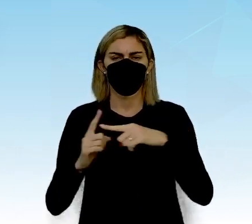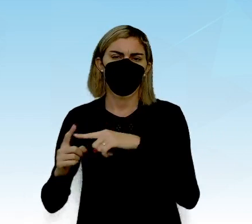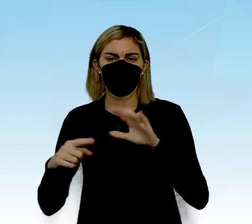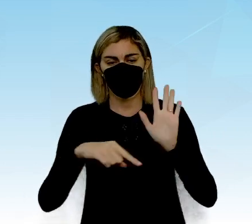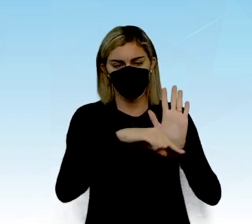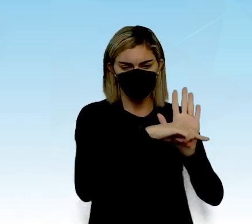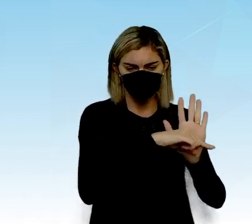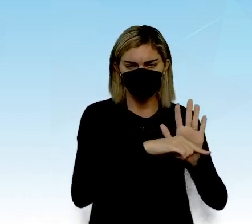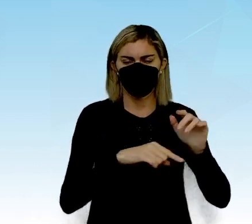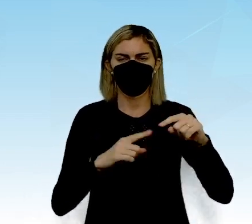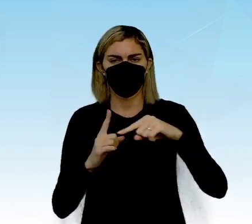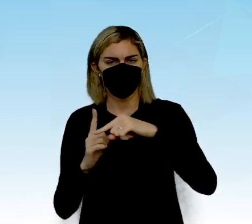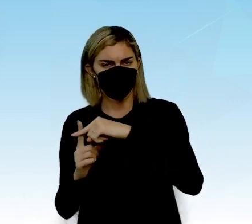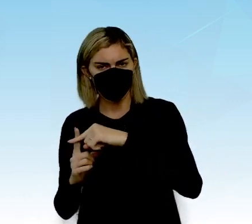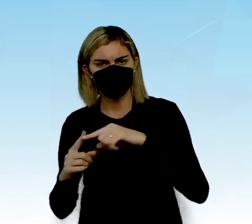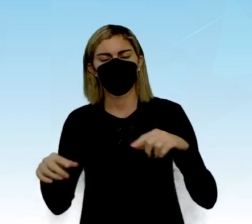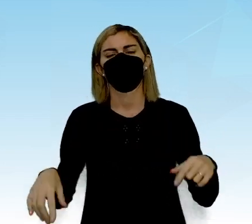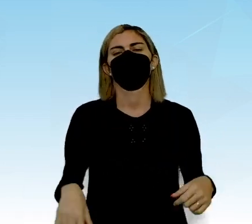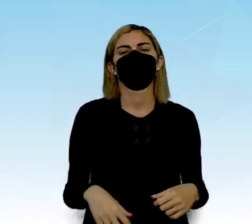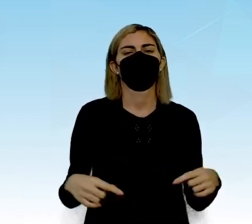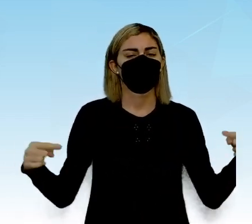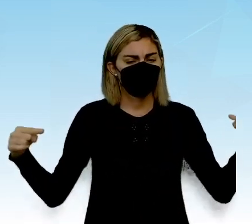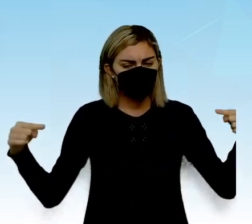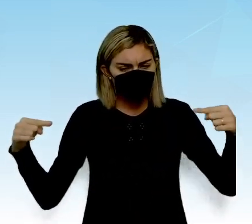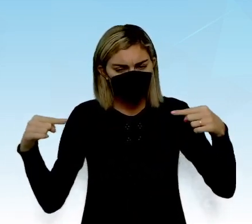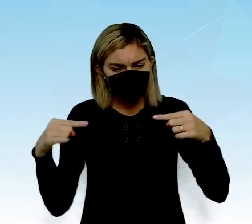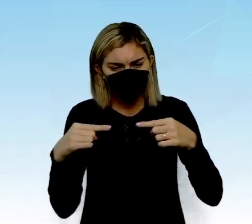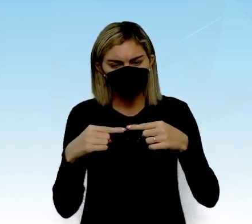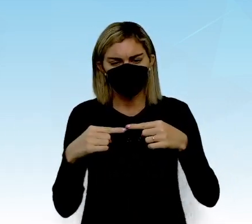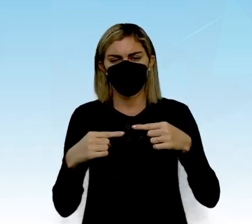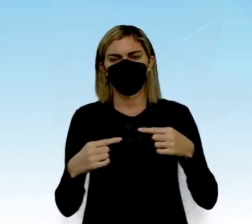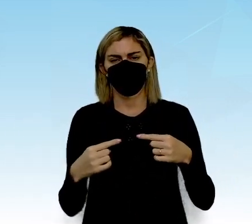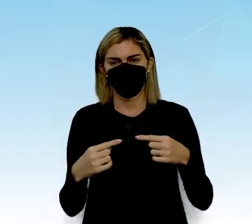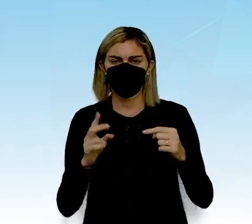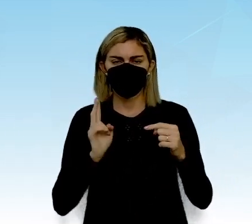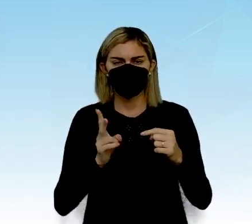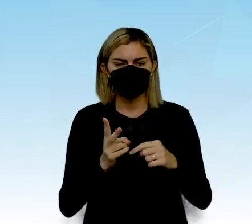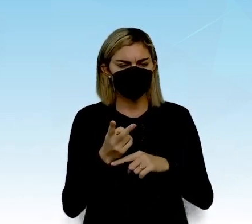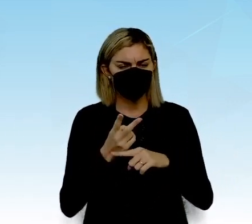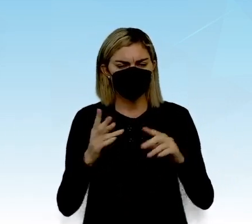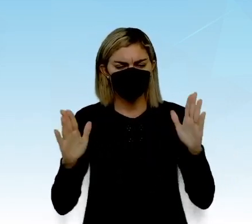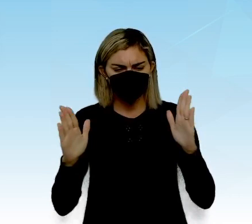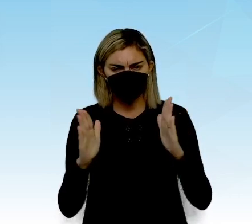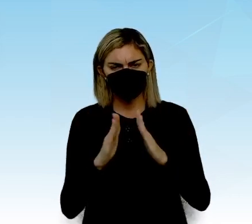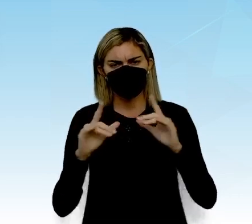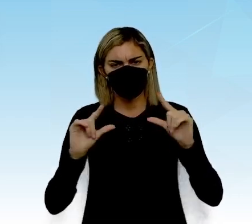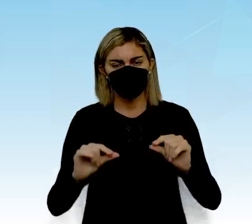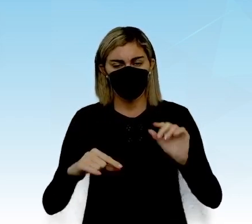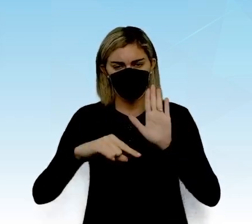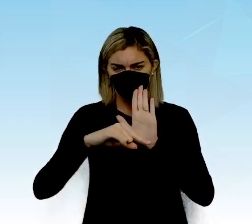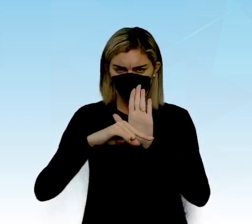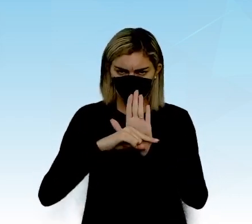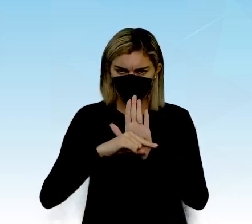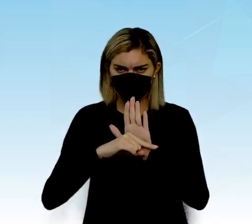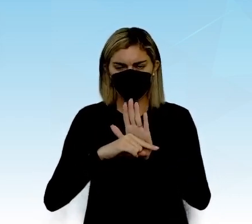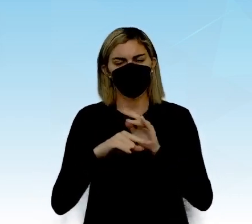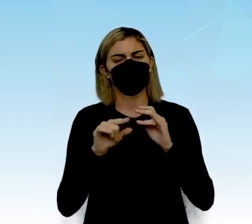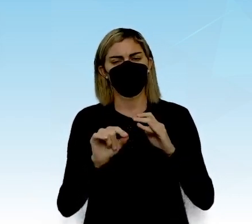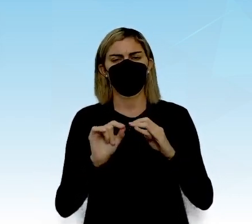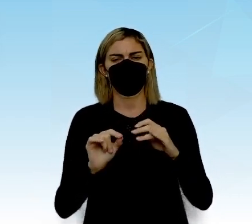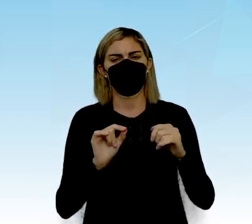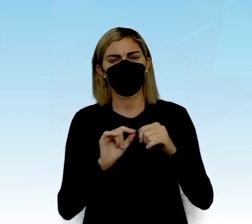negativa vai sempre em busca de potencial menor. Enquanto a partícula negativa, ela vai de